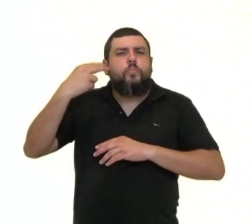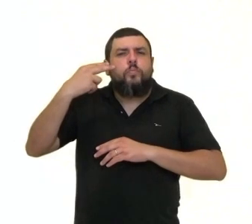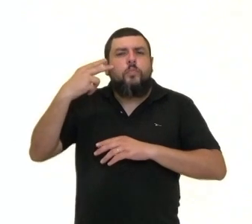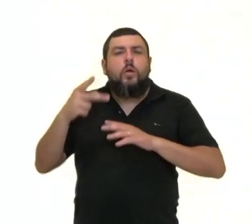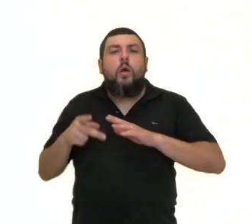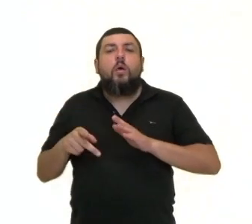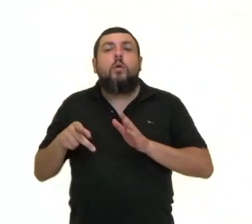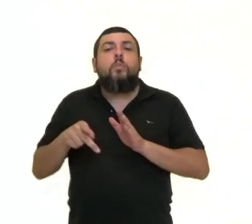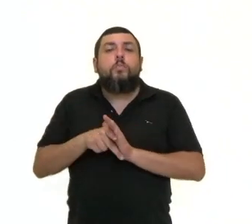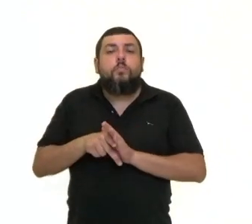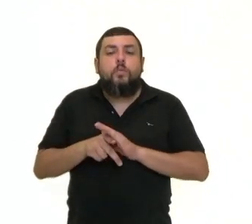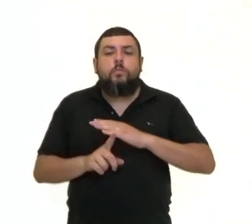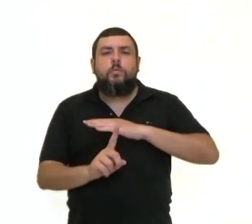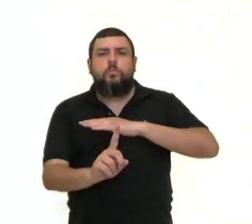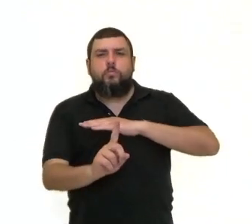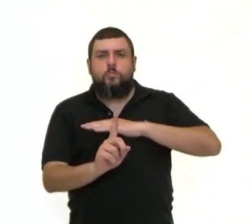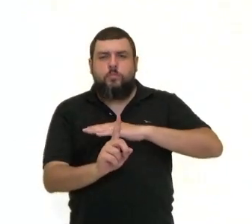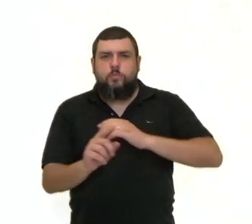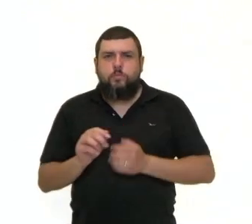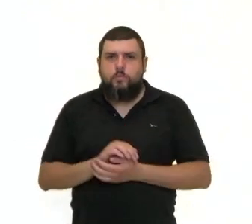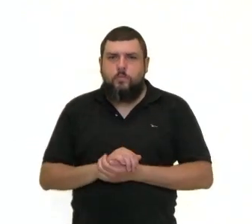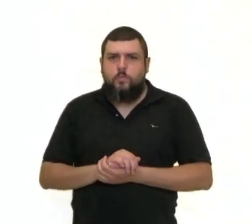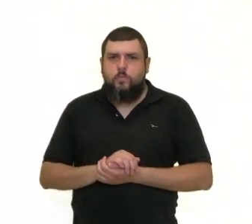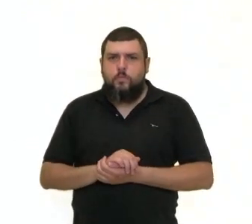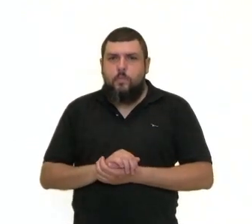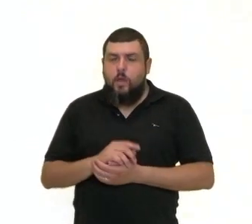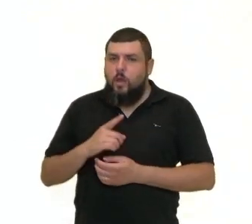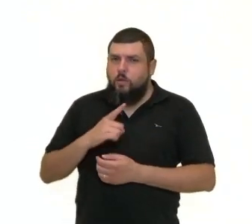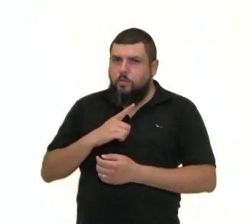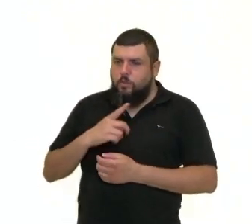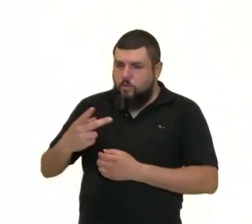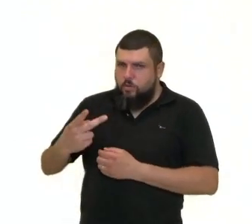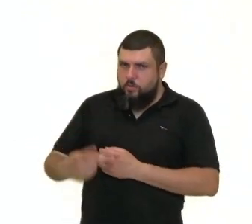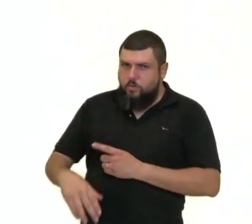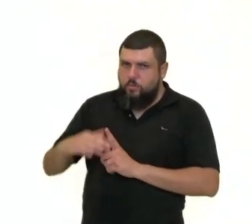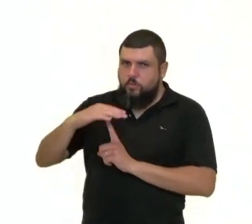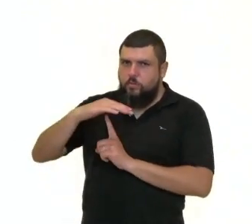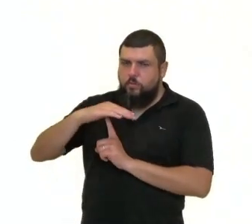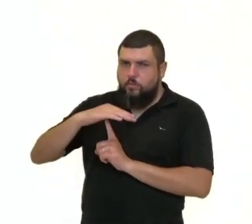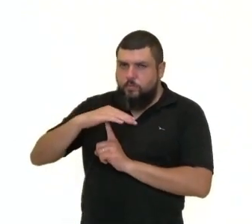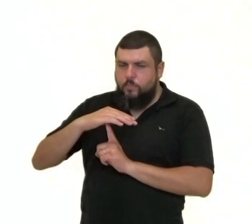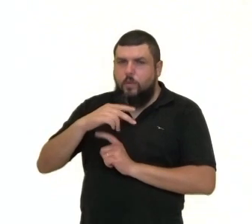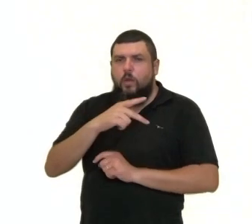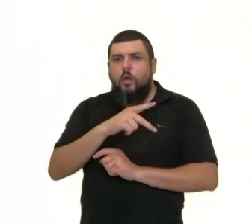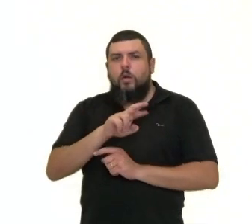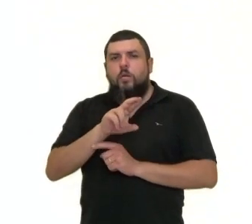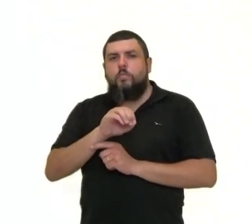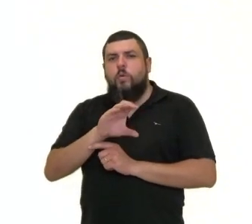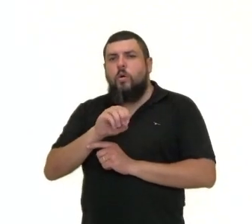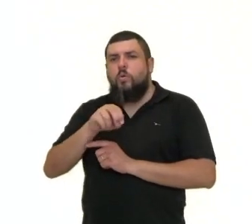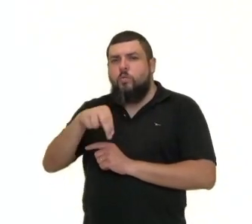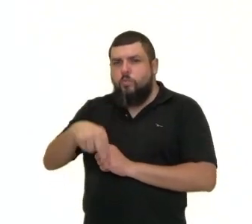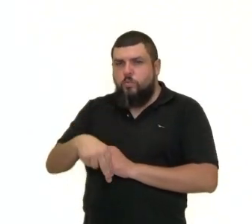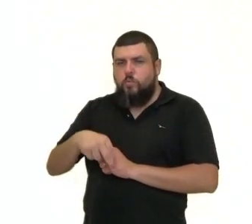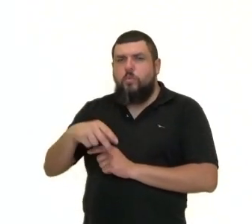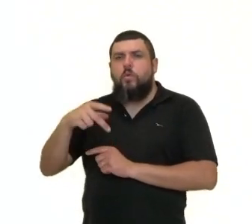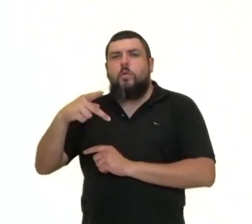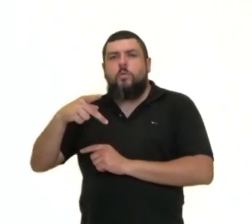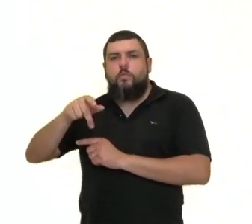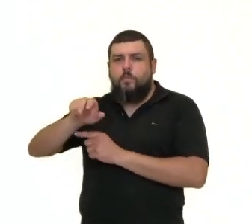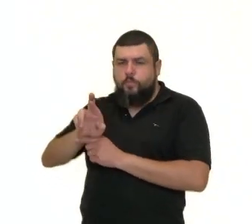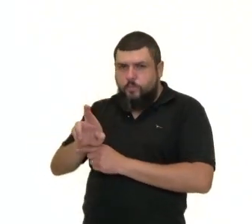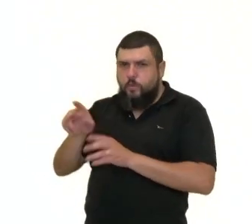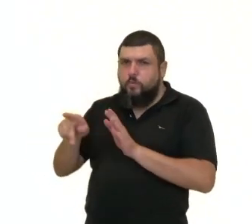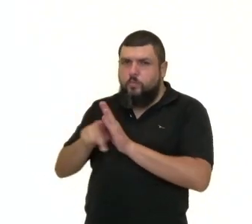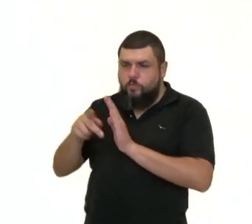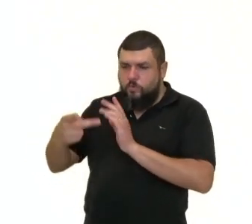temos aqui no nosso estado o PROCON Paraná, que se encarrega, então, a defender ali os direitos dos